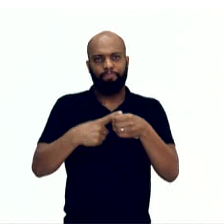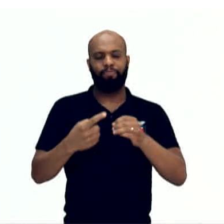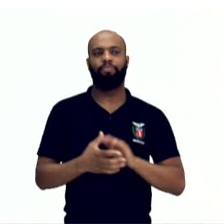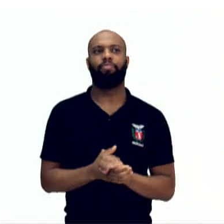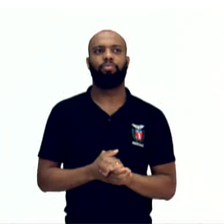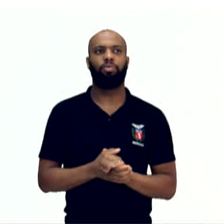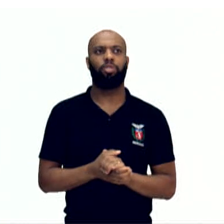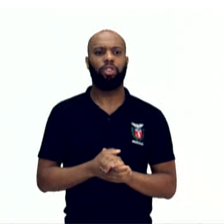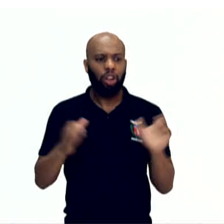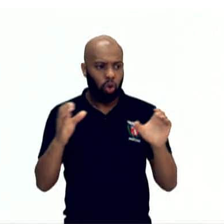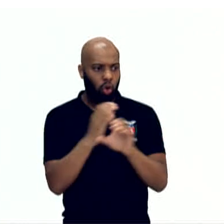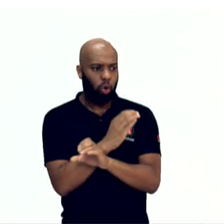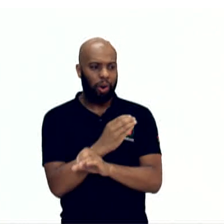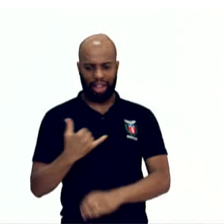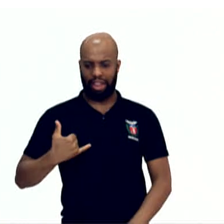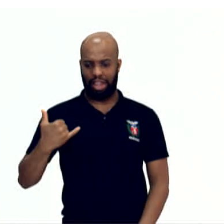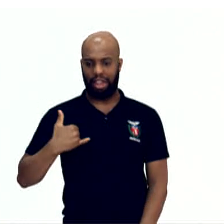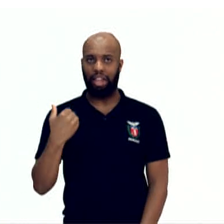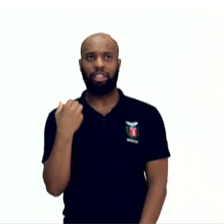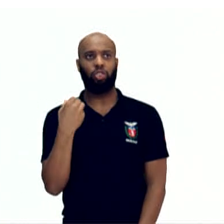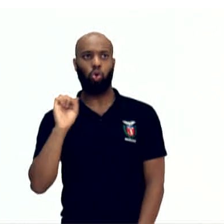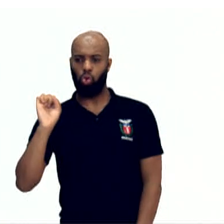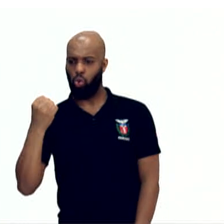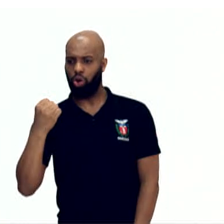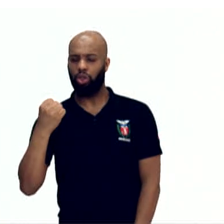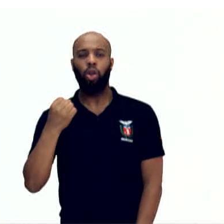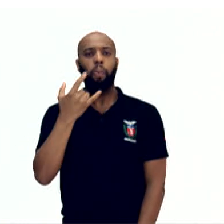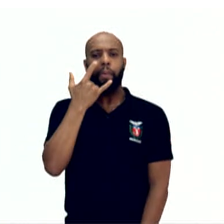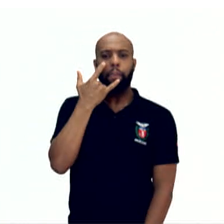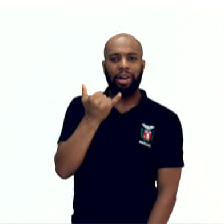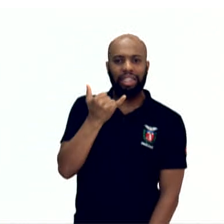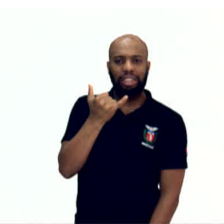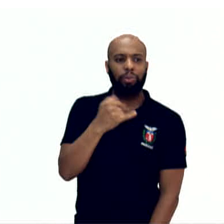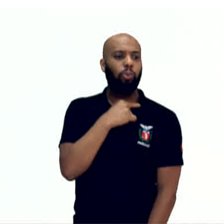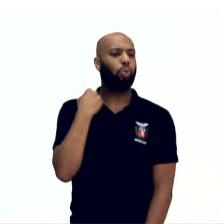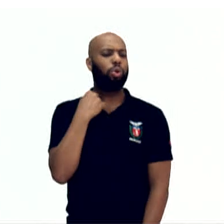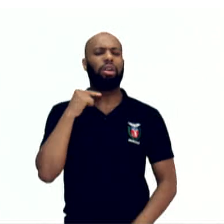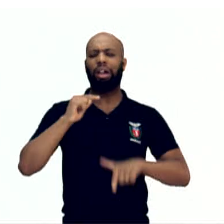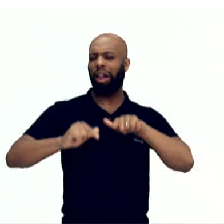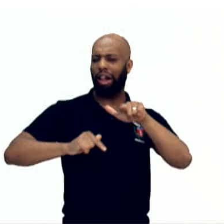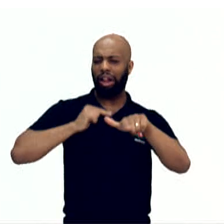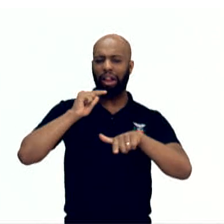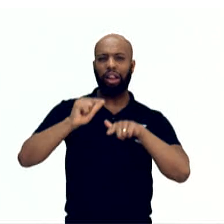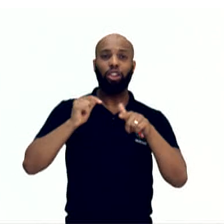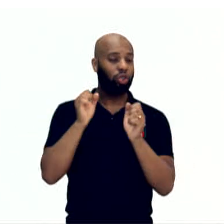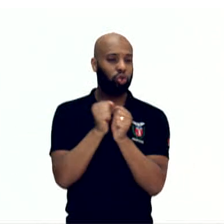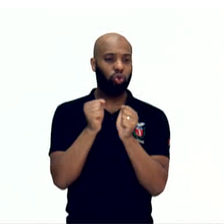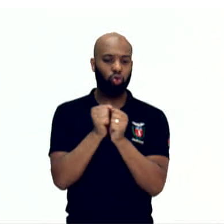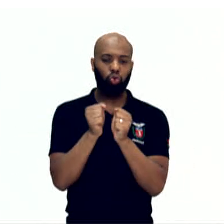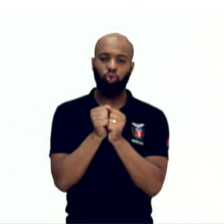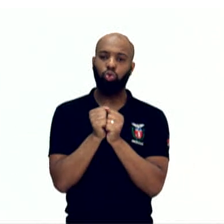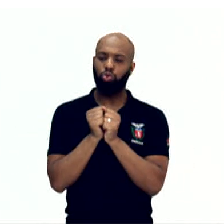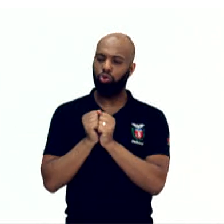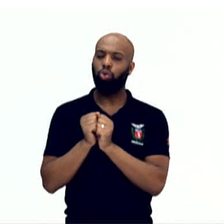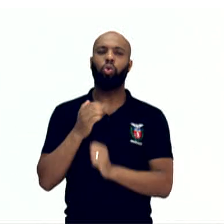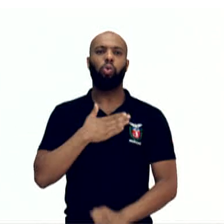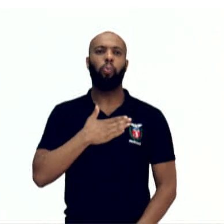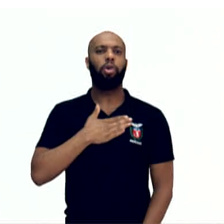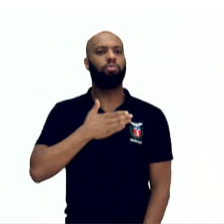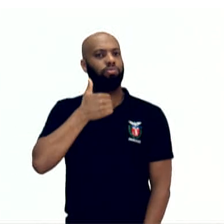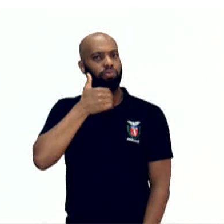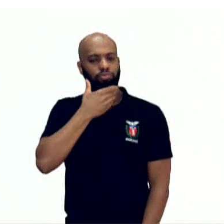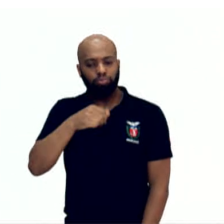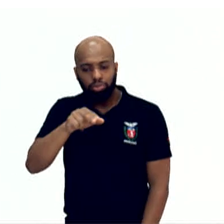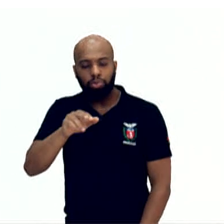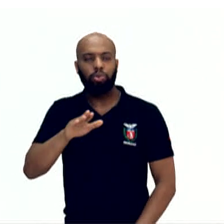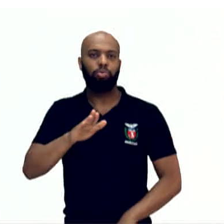Quando eu completei 8 anos, fiquei órfão de pai e tive que trabalhar muito, ao lado do meu irmão mais velho, para sustentar